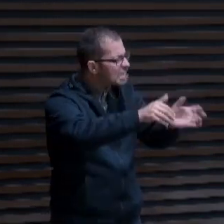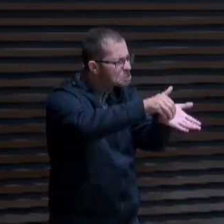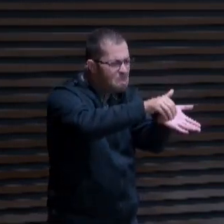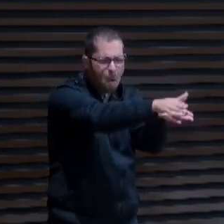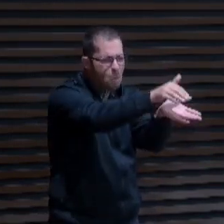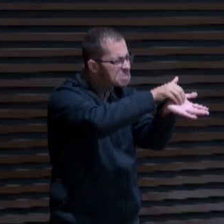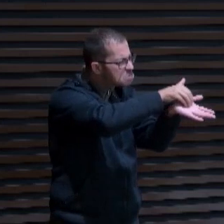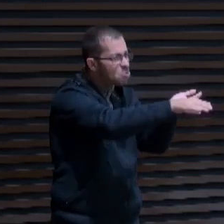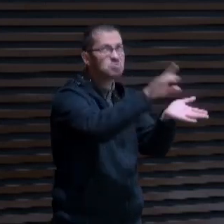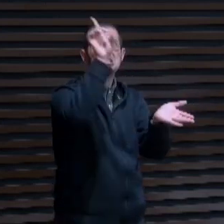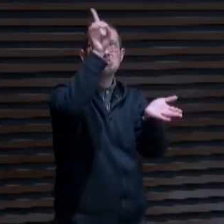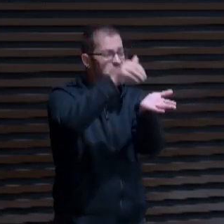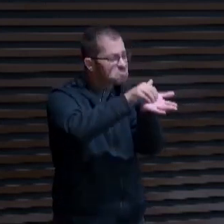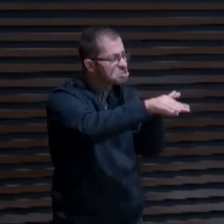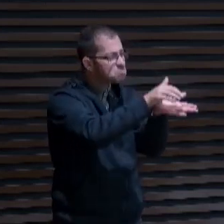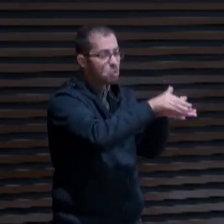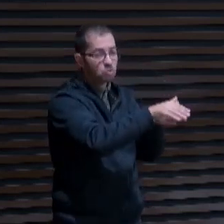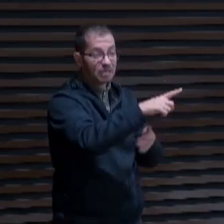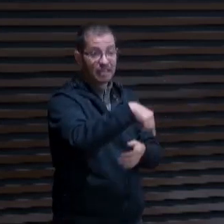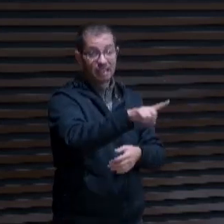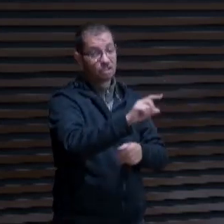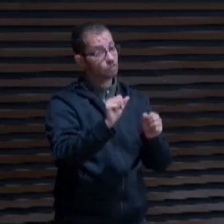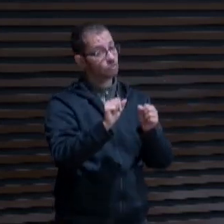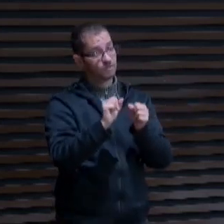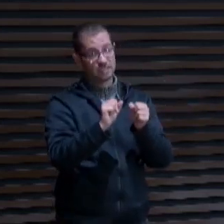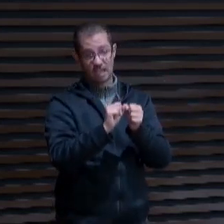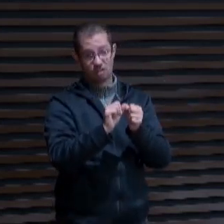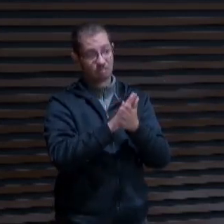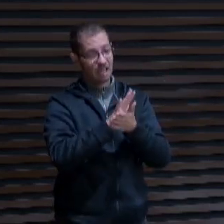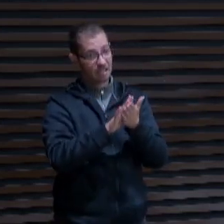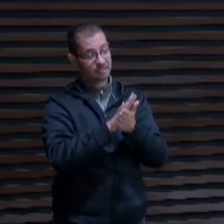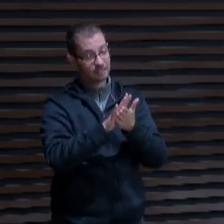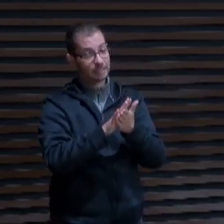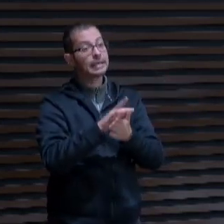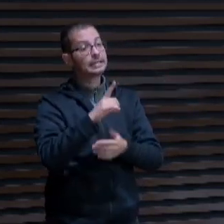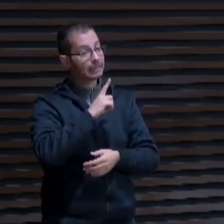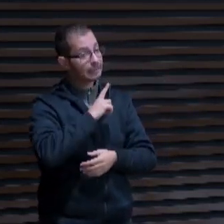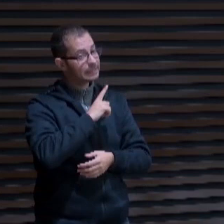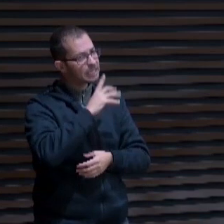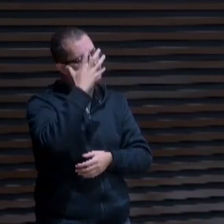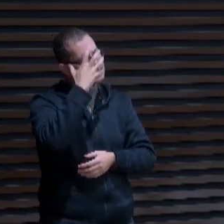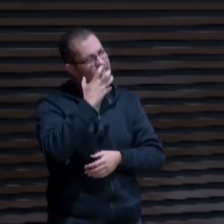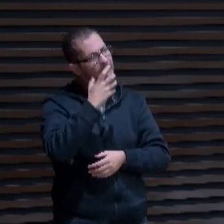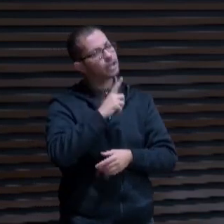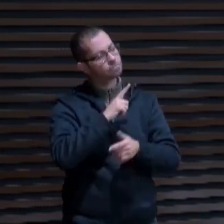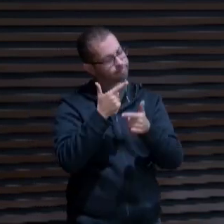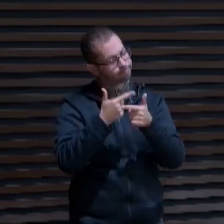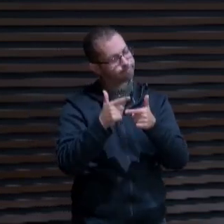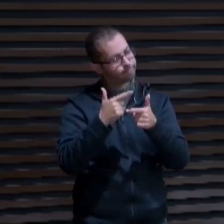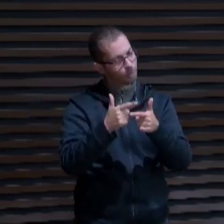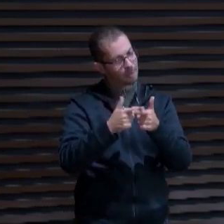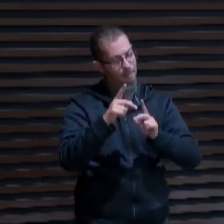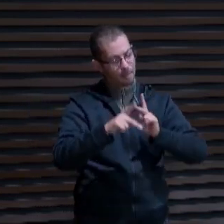prometida. Eles não fazem isso. E esta atitude trouxe sérias e terríveis consequências para o